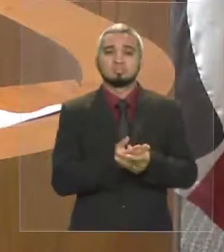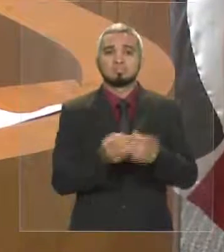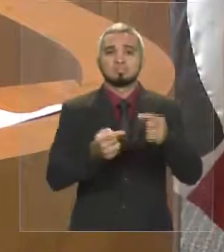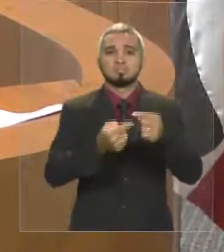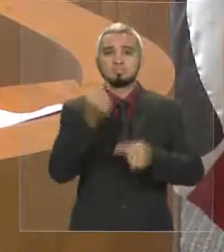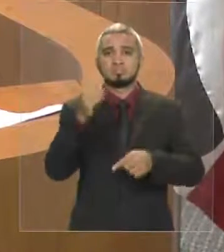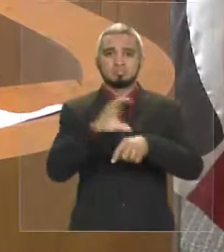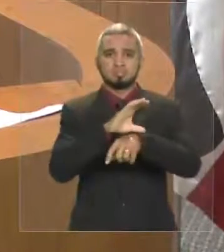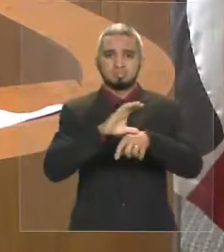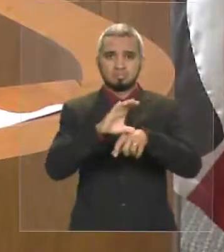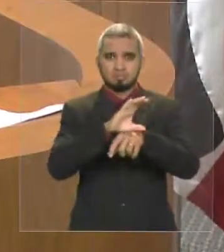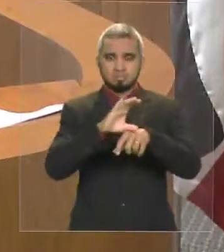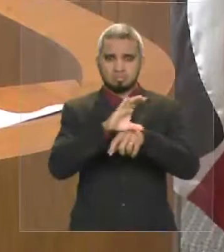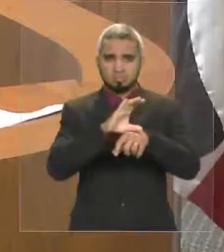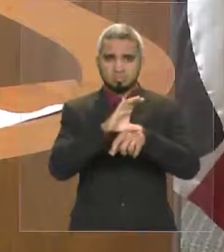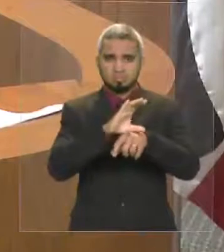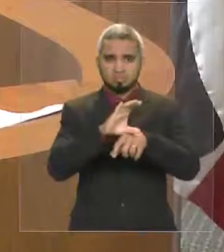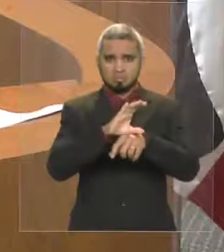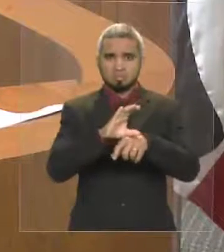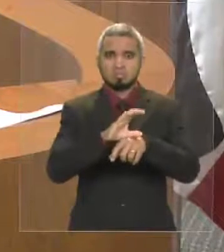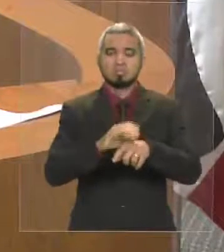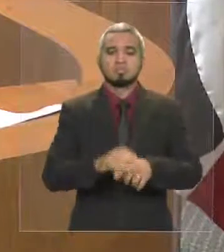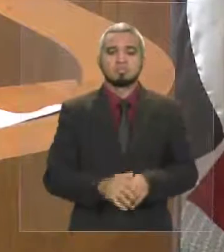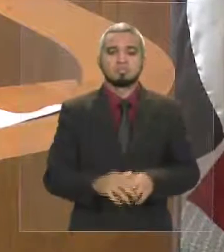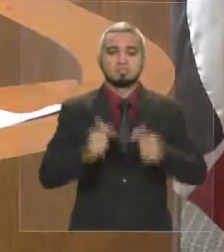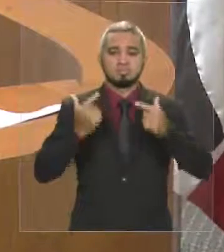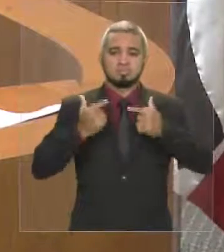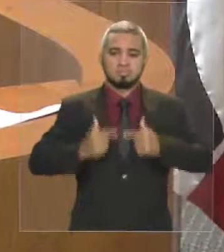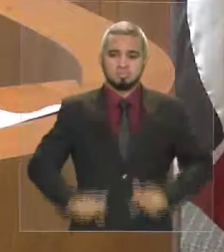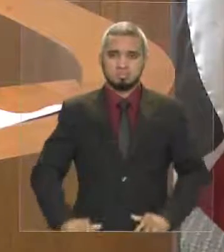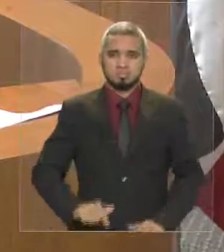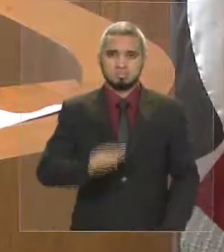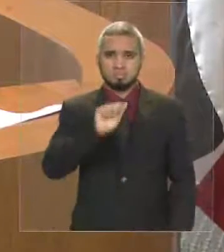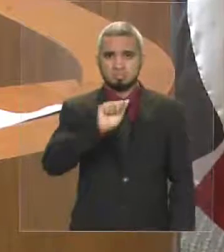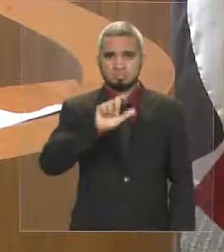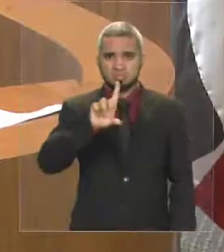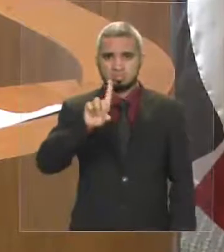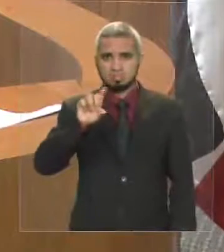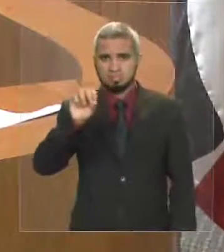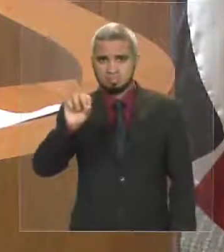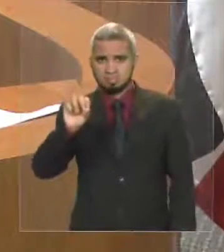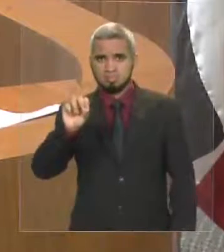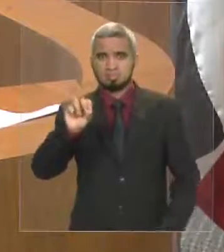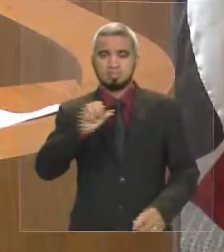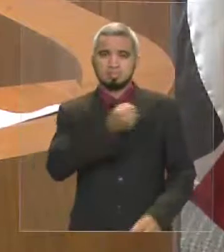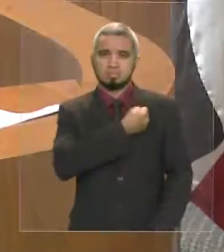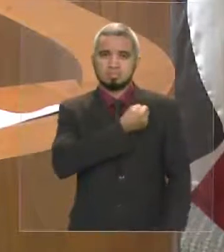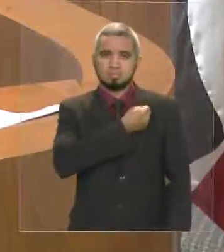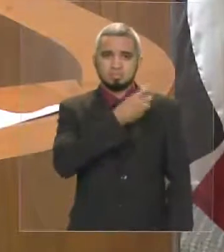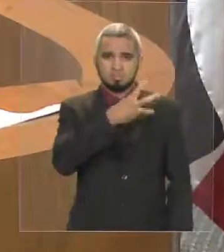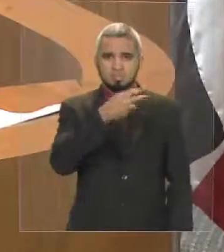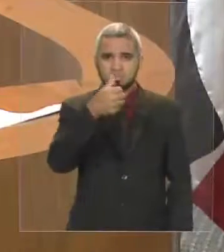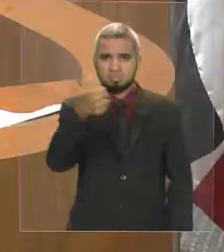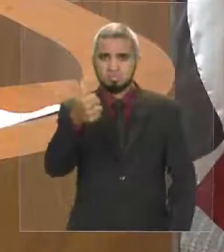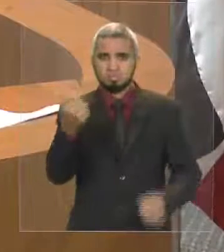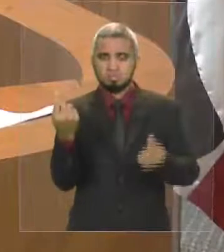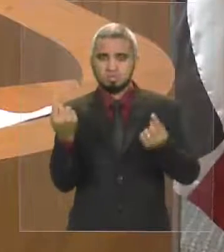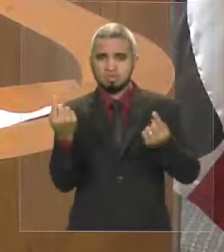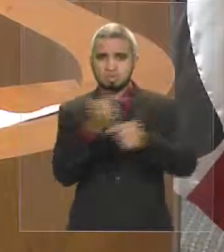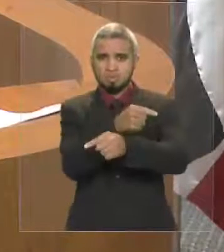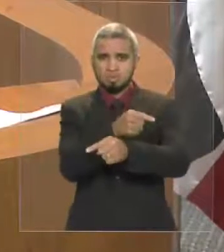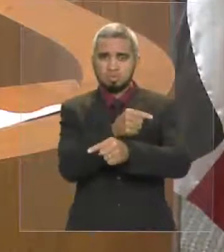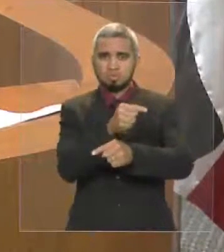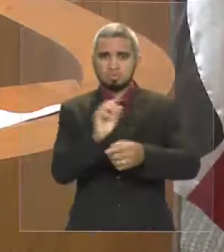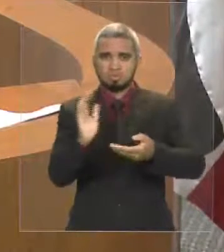inconstitucionalidade por omissão ADO número 31 contra o Congresso Nacional pelo fato de não ter